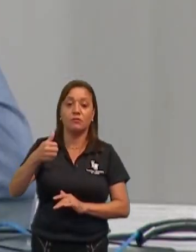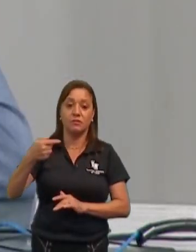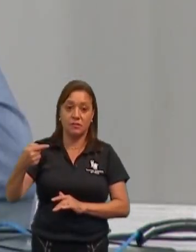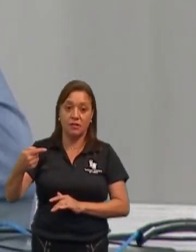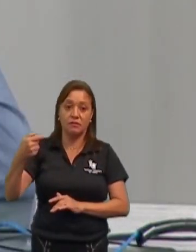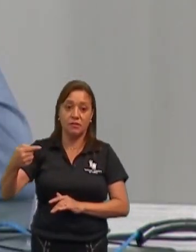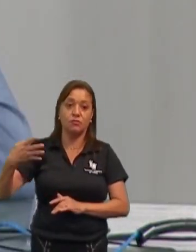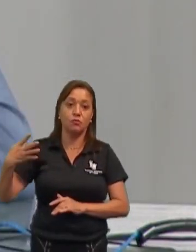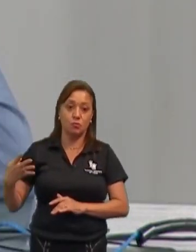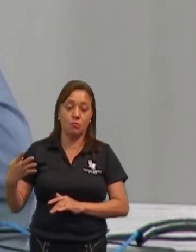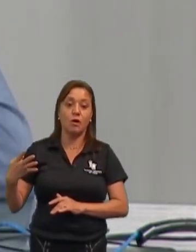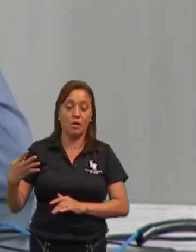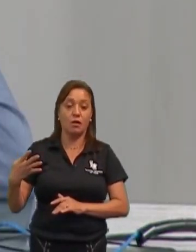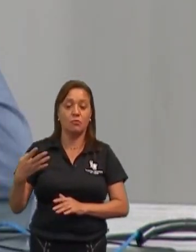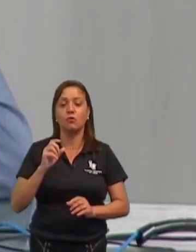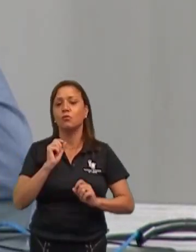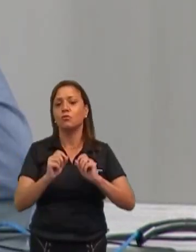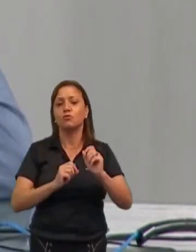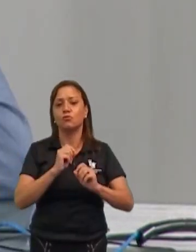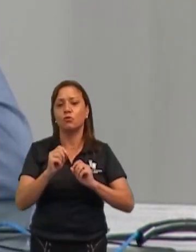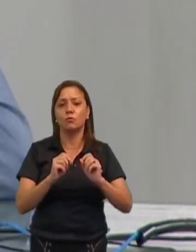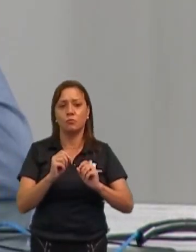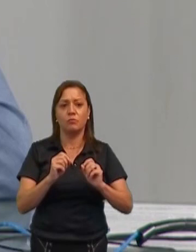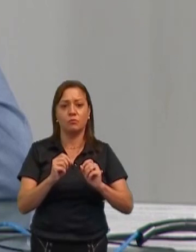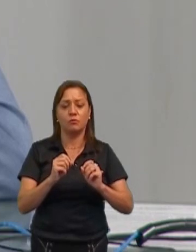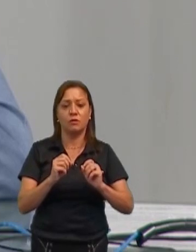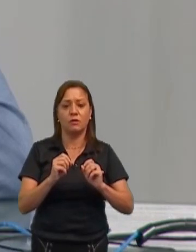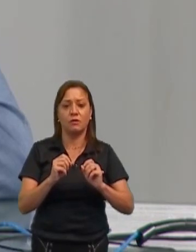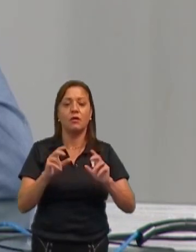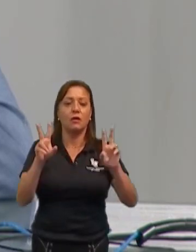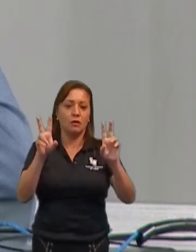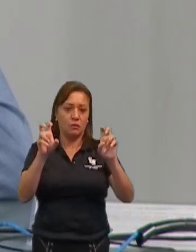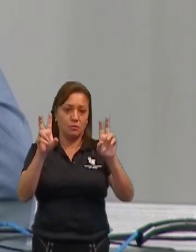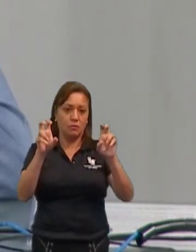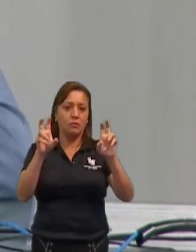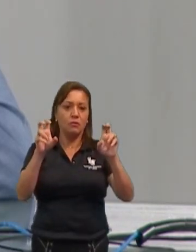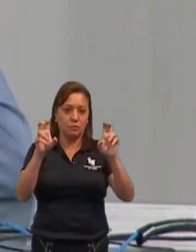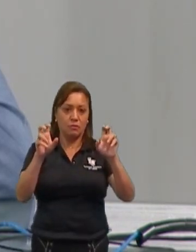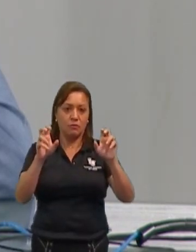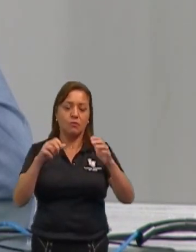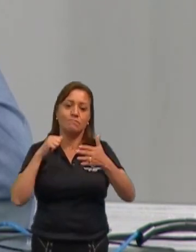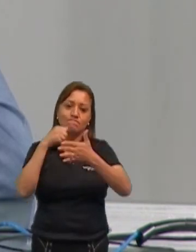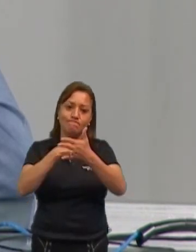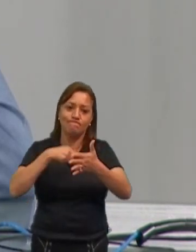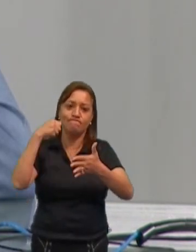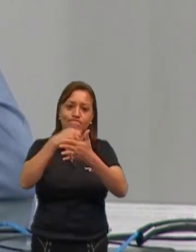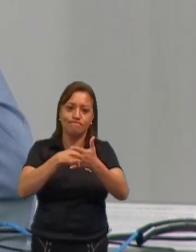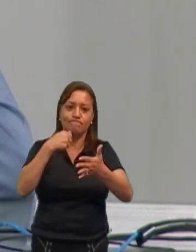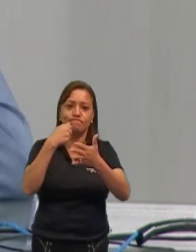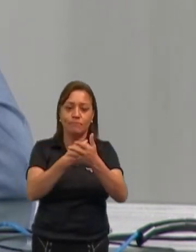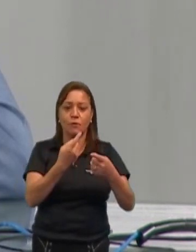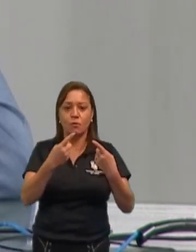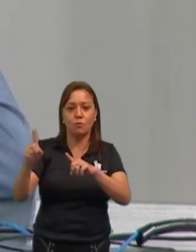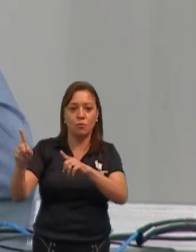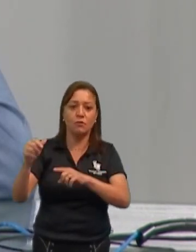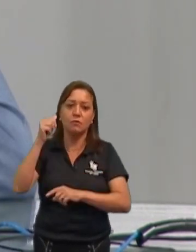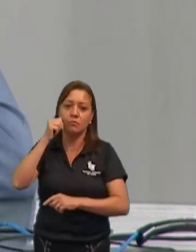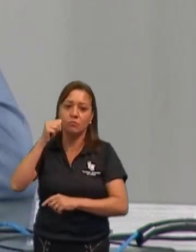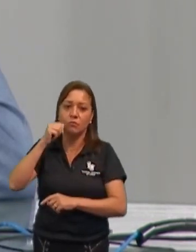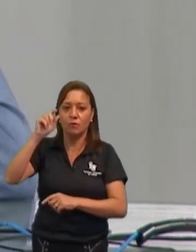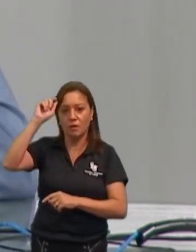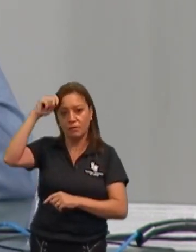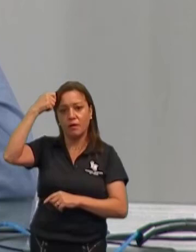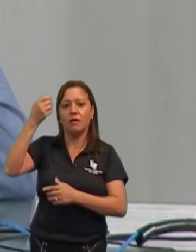9774-2023, dispõe sobre a instituição do dia Marielle Franco, dia de luta contra o genocídio da mulher negra.